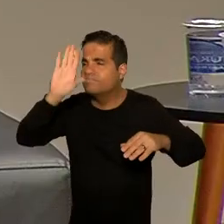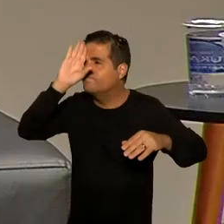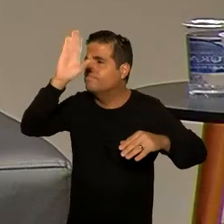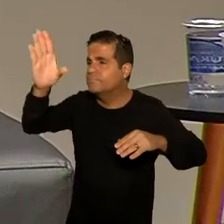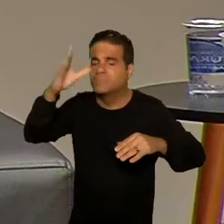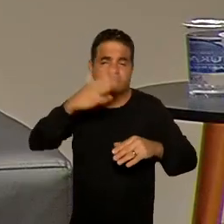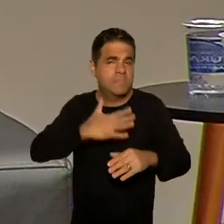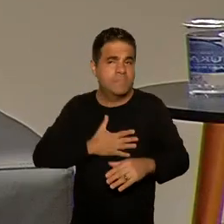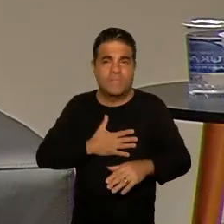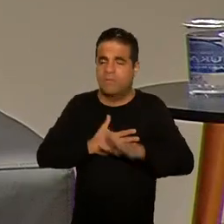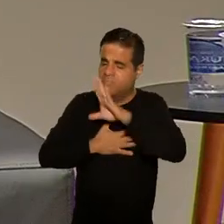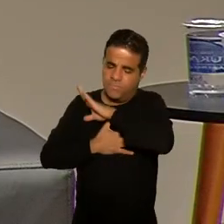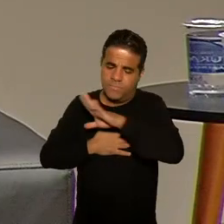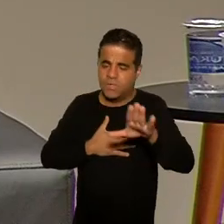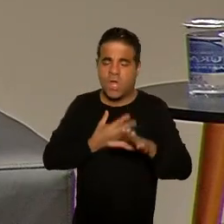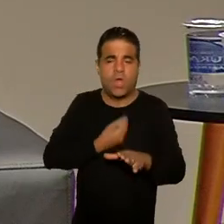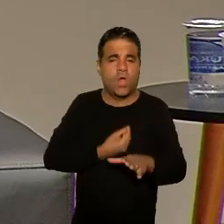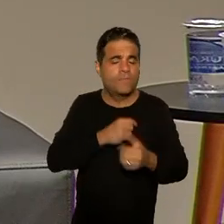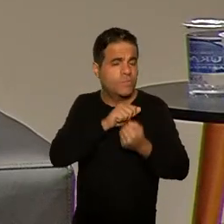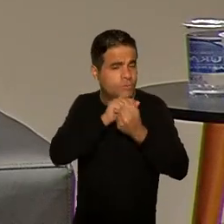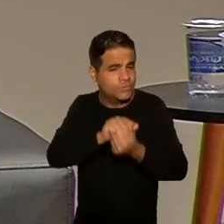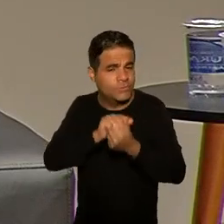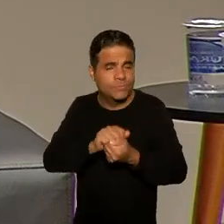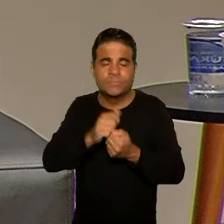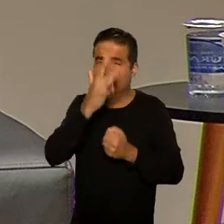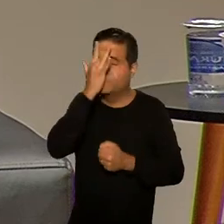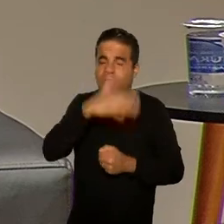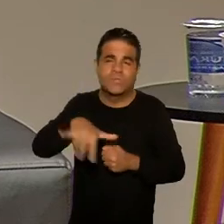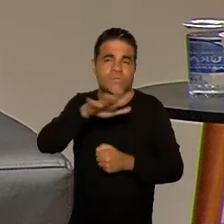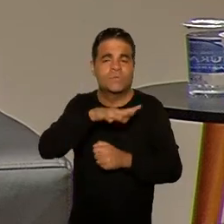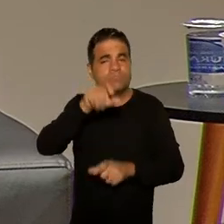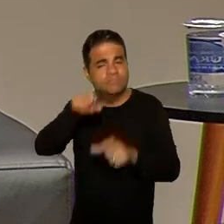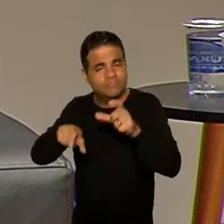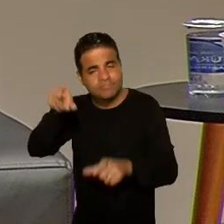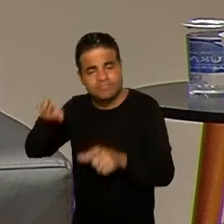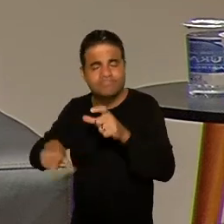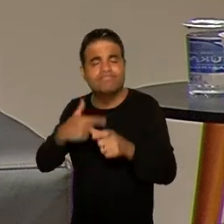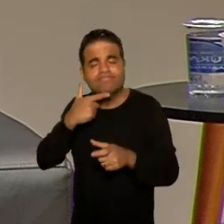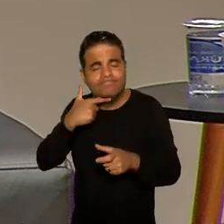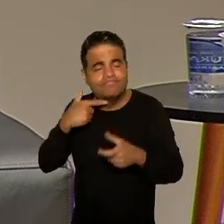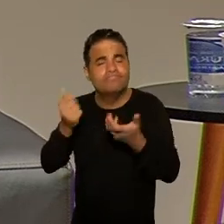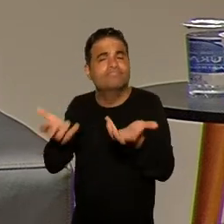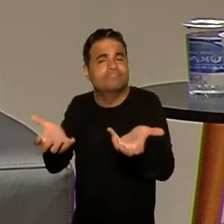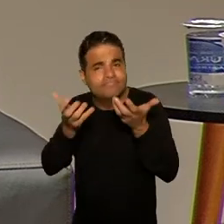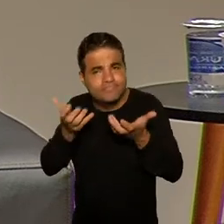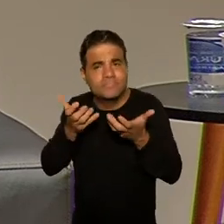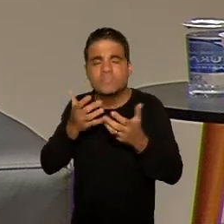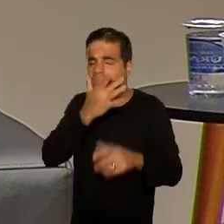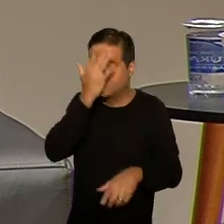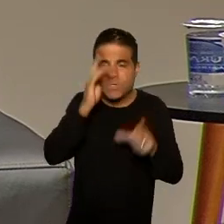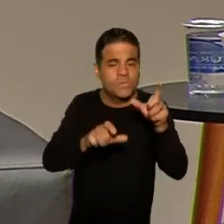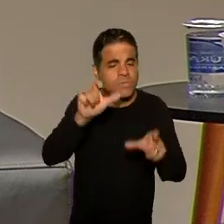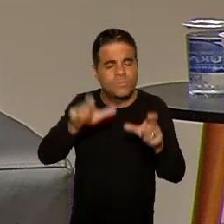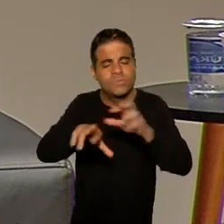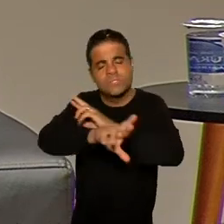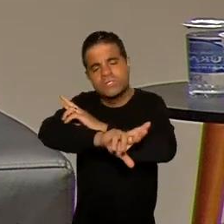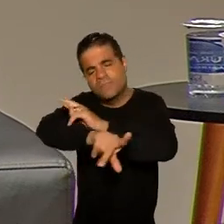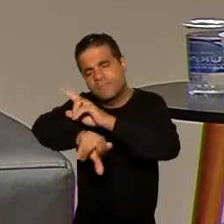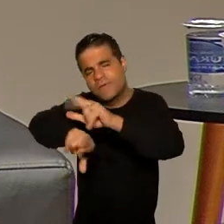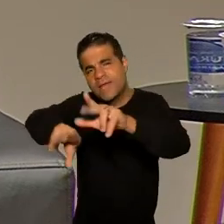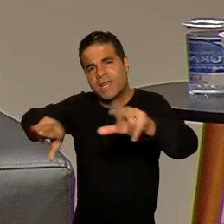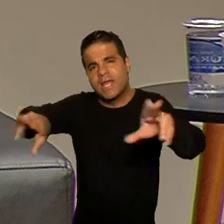está em jogo para mim em primeiro lugar é a convivência entre pessoas sim e desejavelmente entre pessoas diferentes